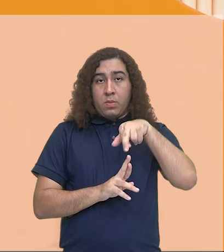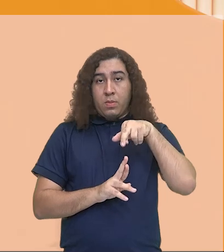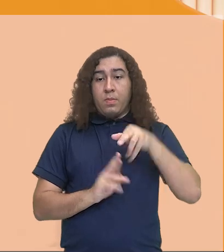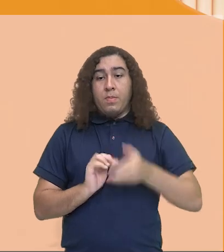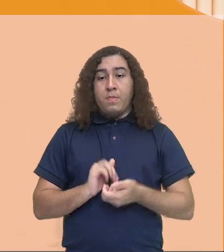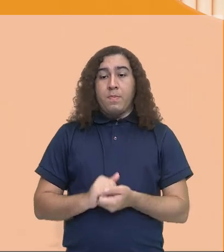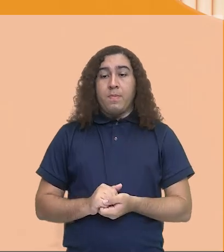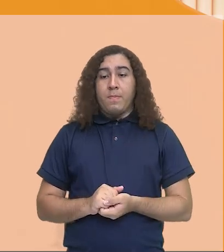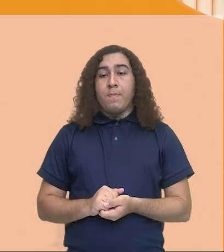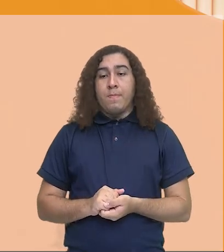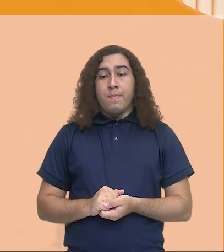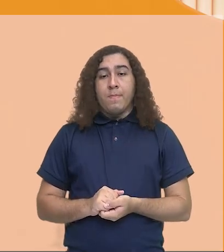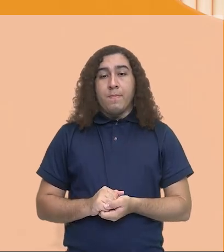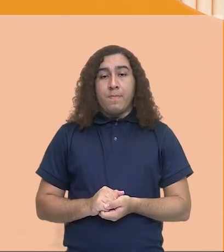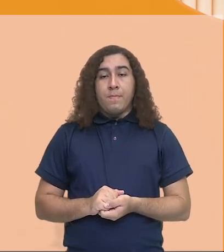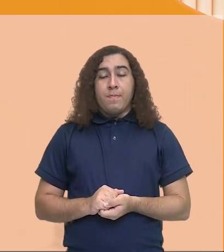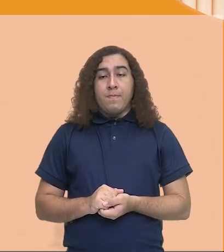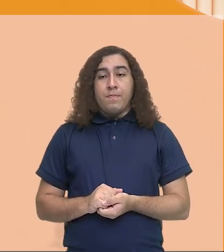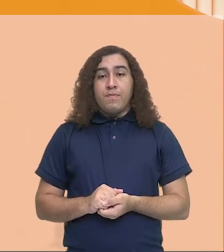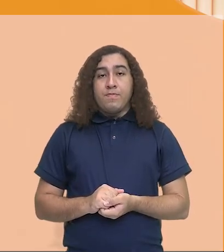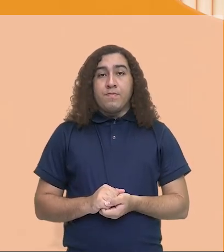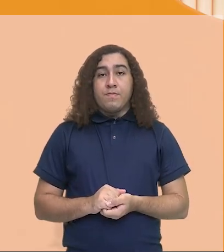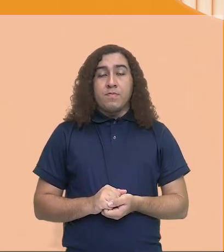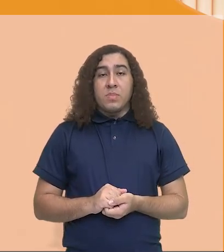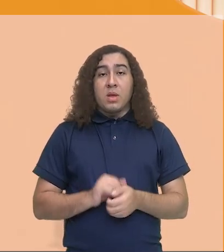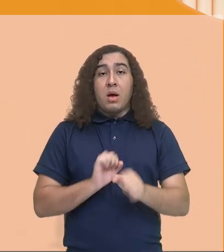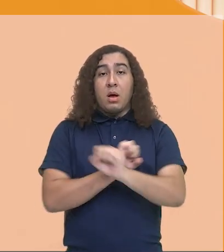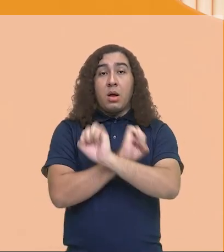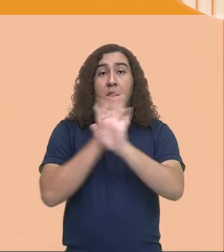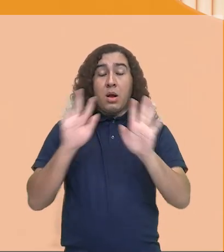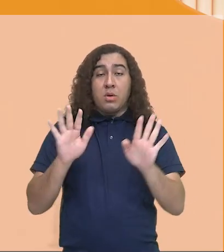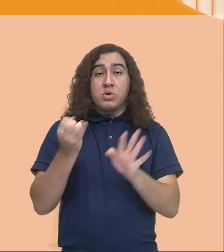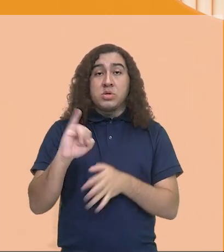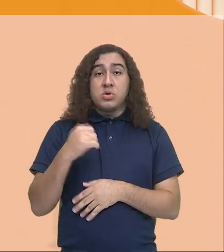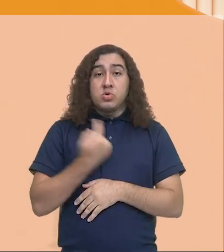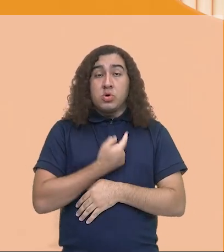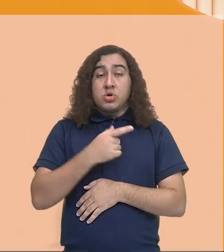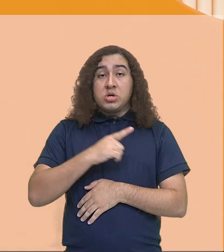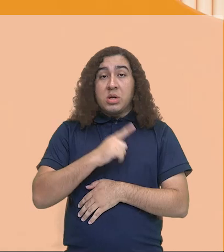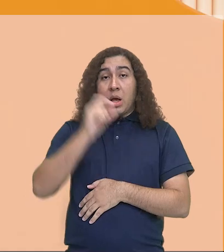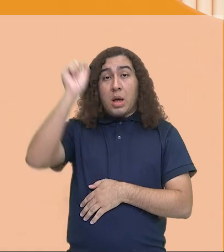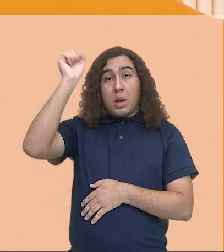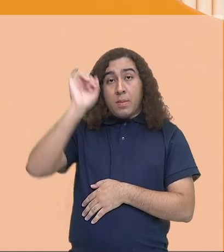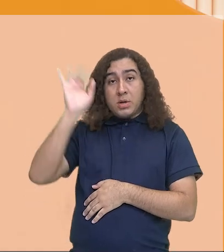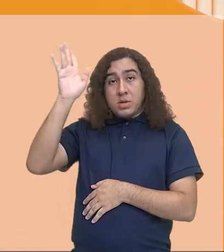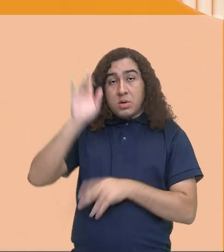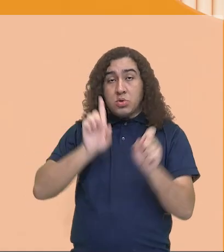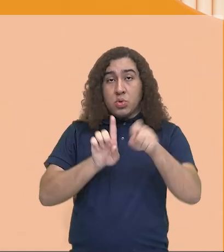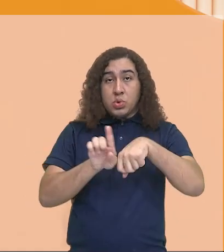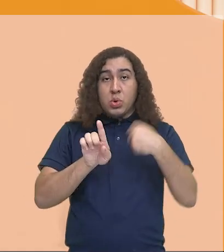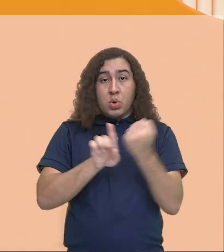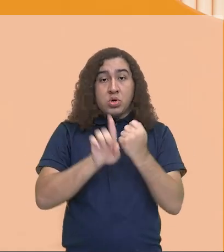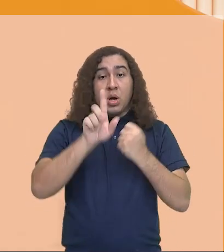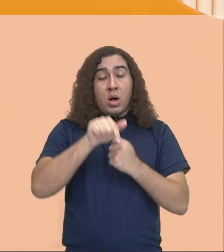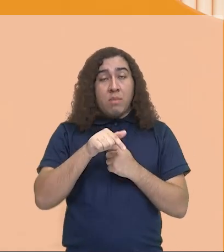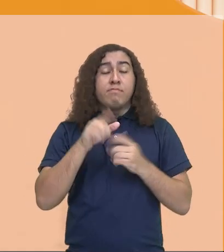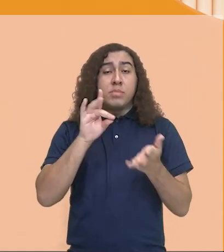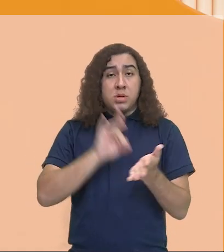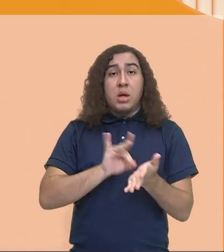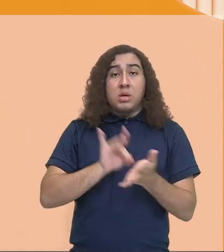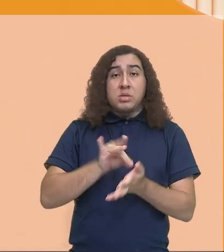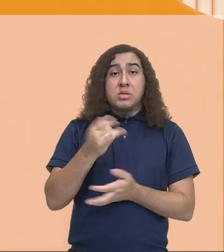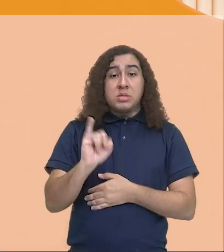do mundo. Claro, se nós vamos fazer um exercício de imaginação sociológica, é evidente que